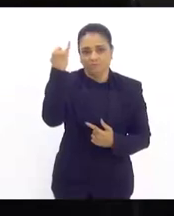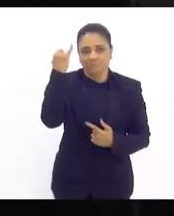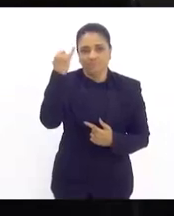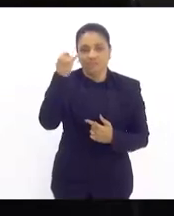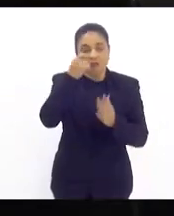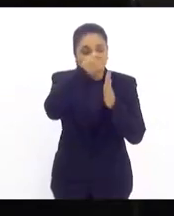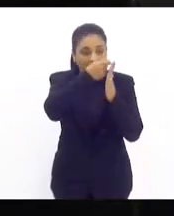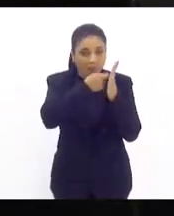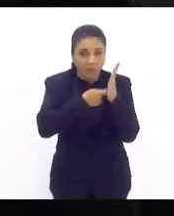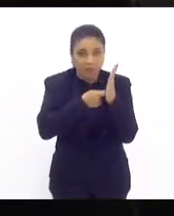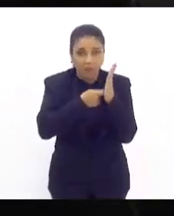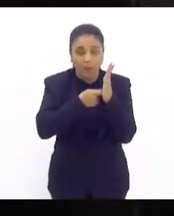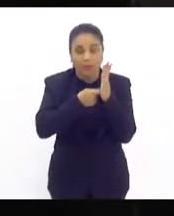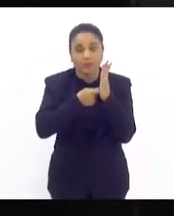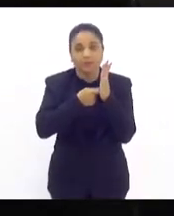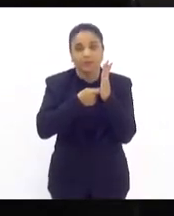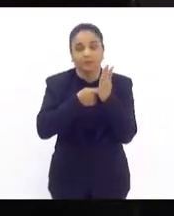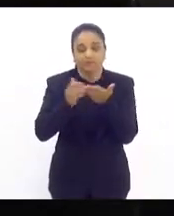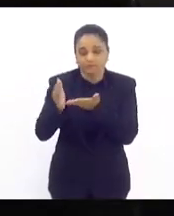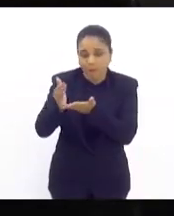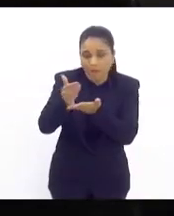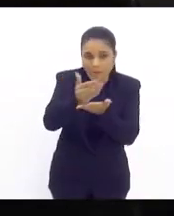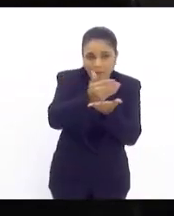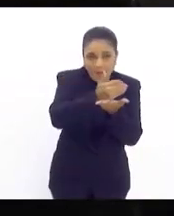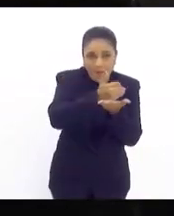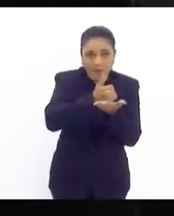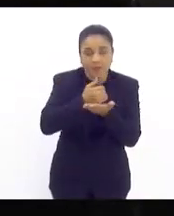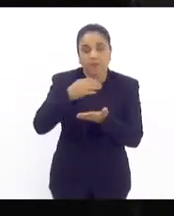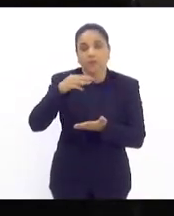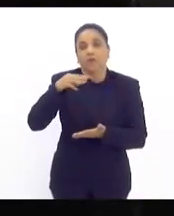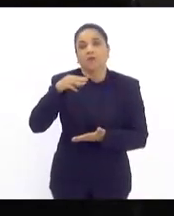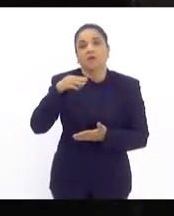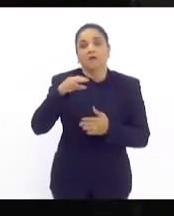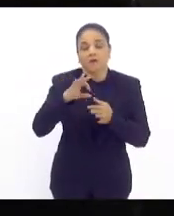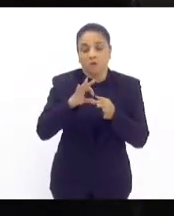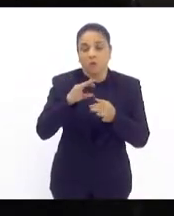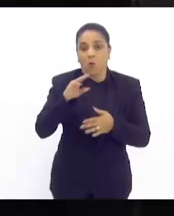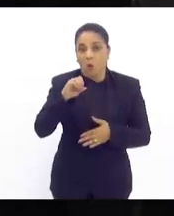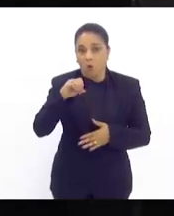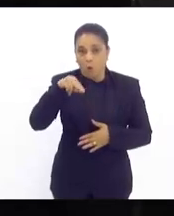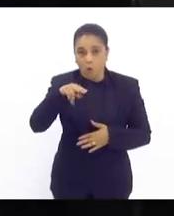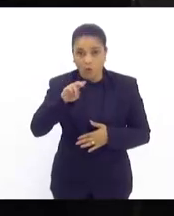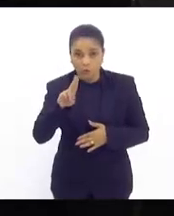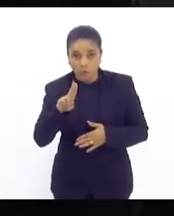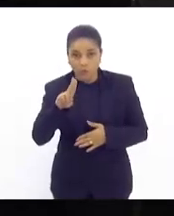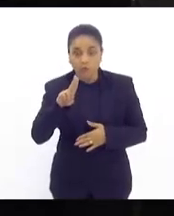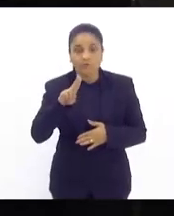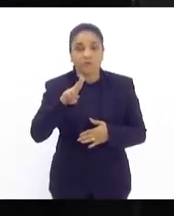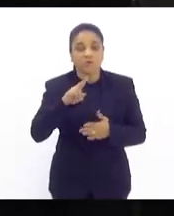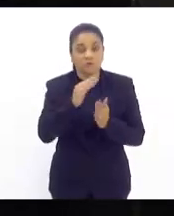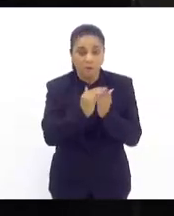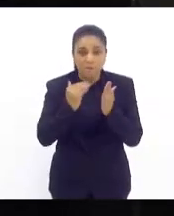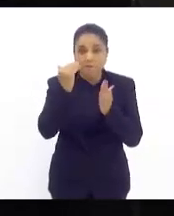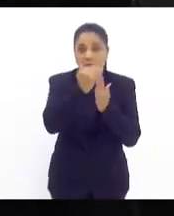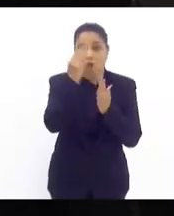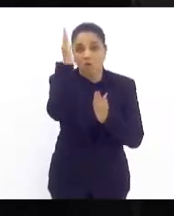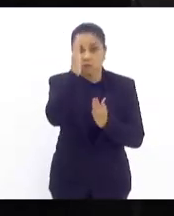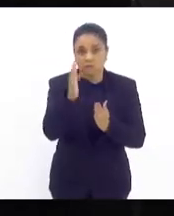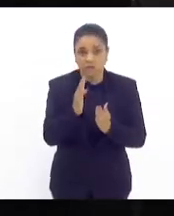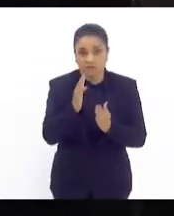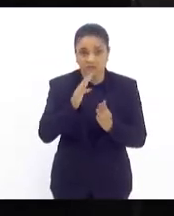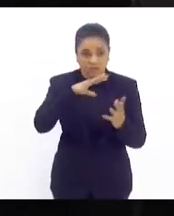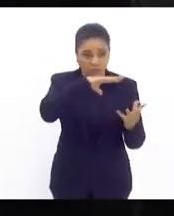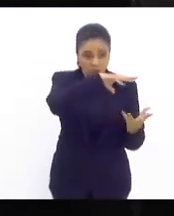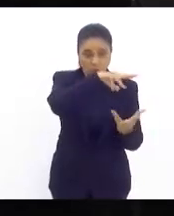relatório do fundo da população das Nações Unidas o índice de gravidez na adolescência no Brasil está acima da média mundial